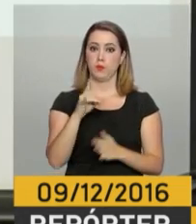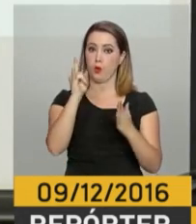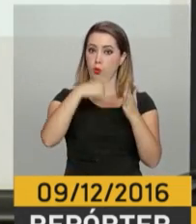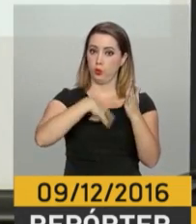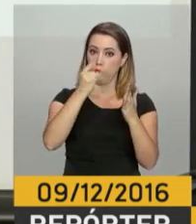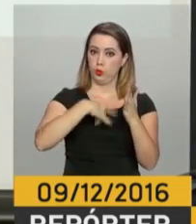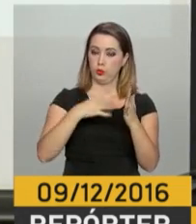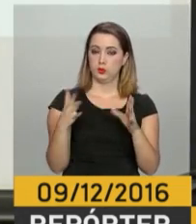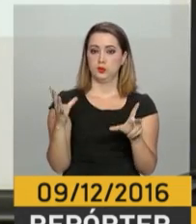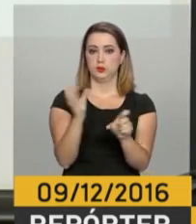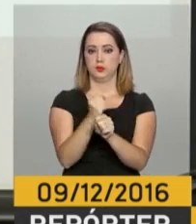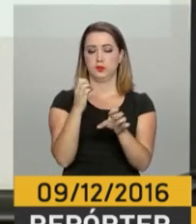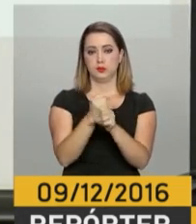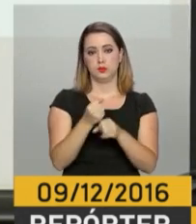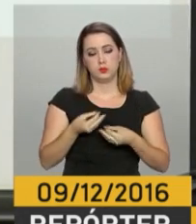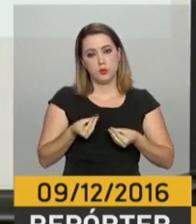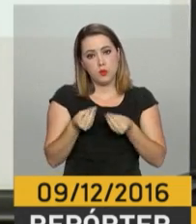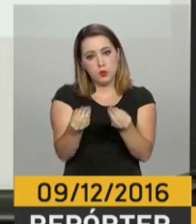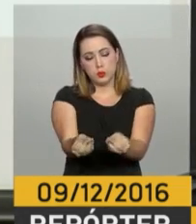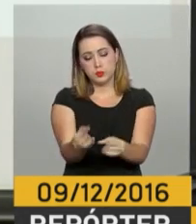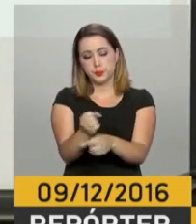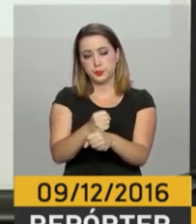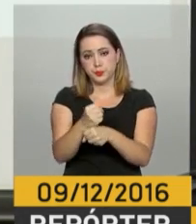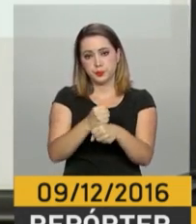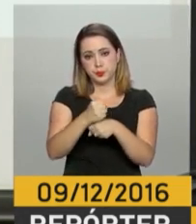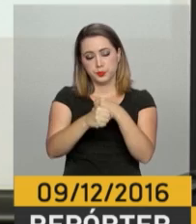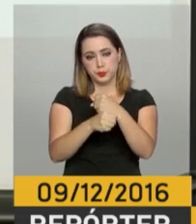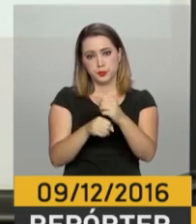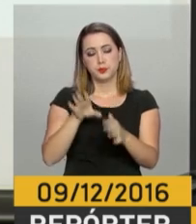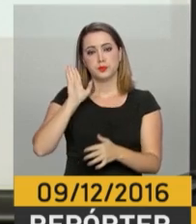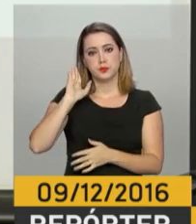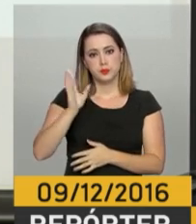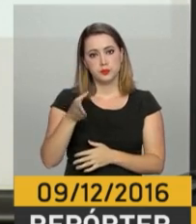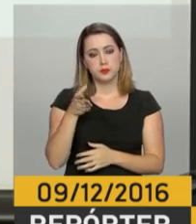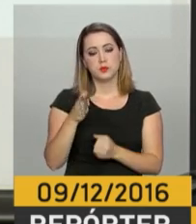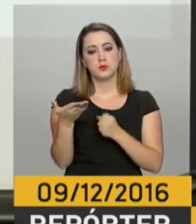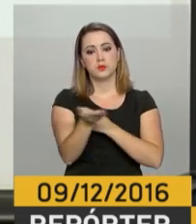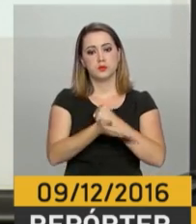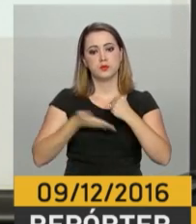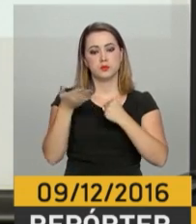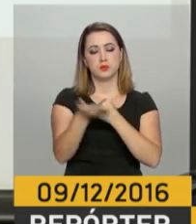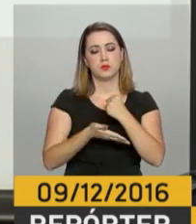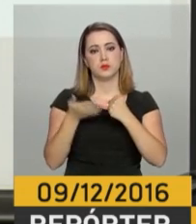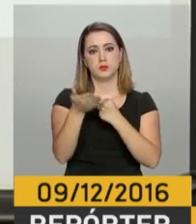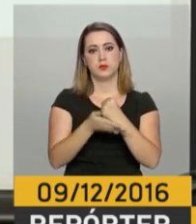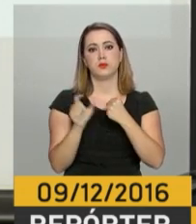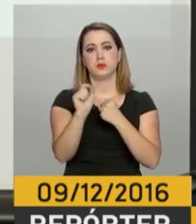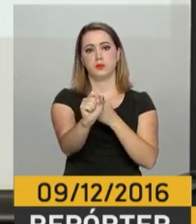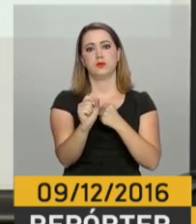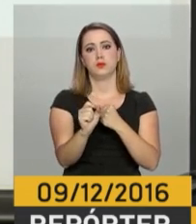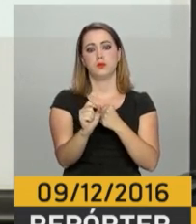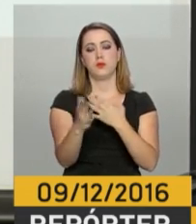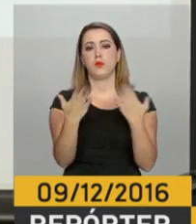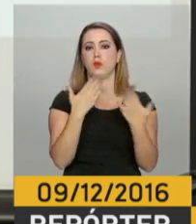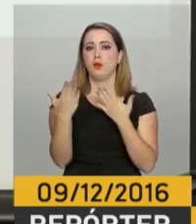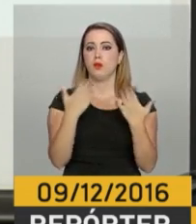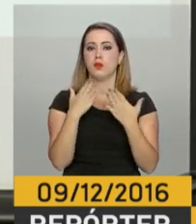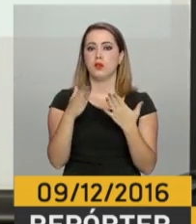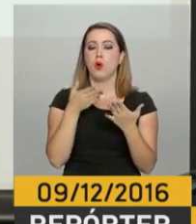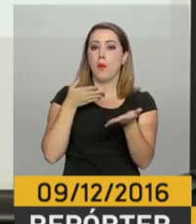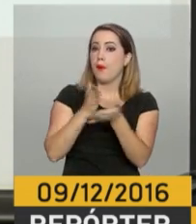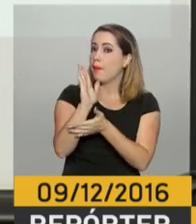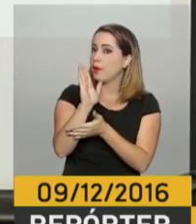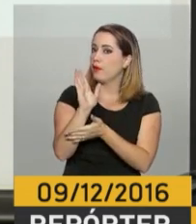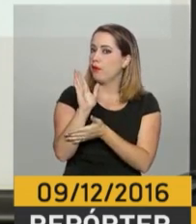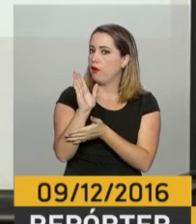eu ofereço é o orçamento do ano que vem, que já se baseou no teto de gastos como se ele tivesse sido